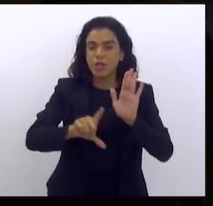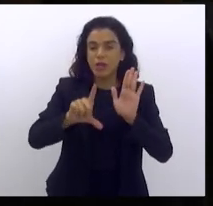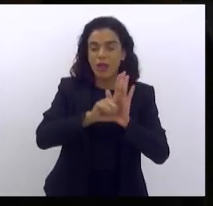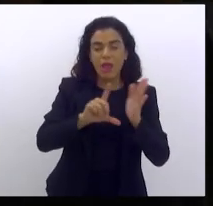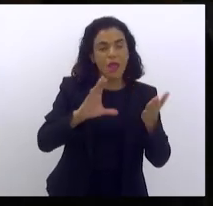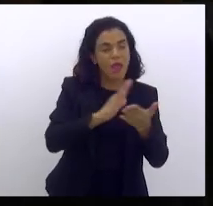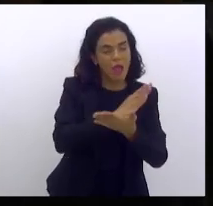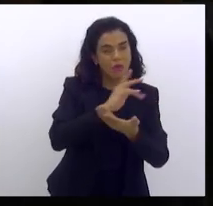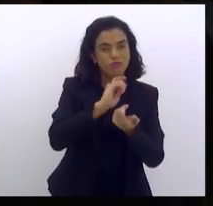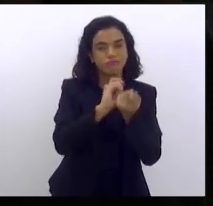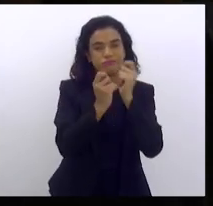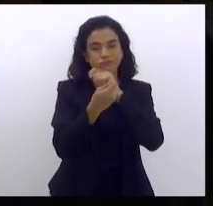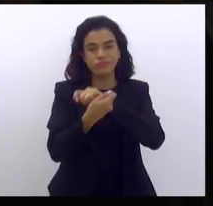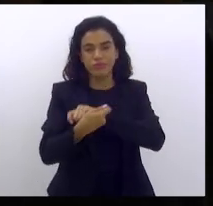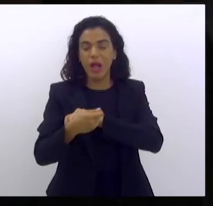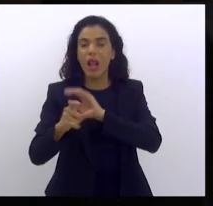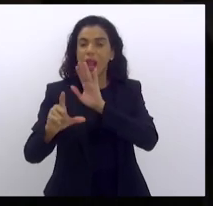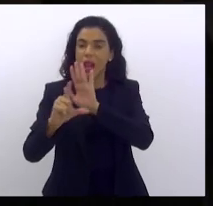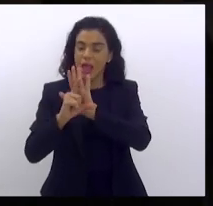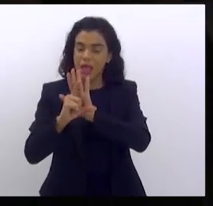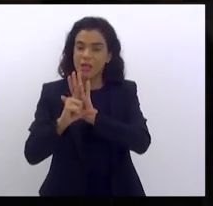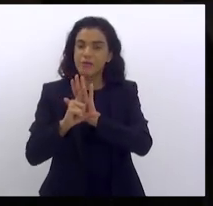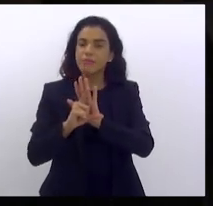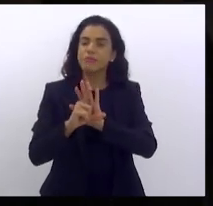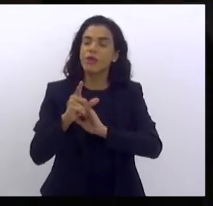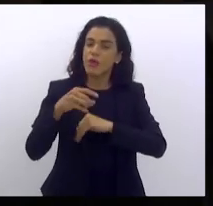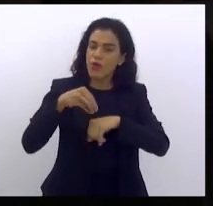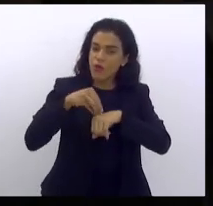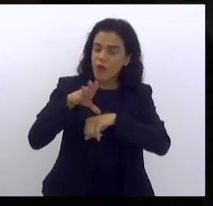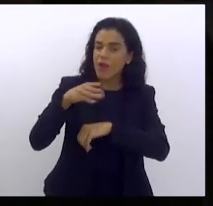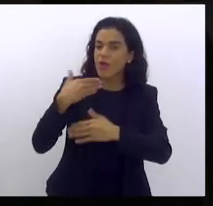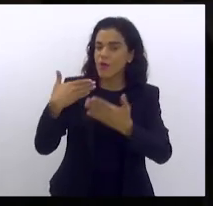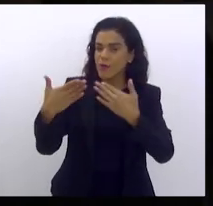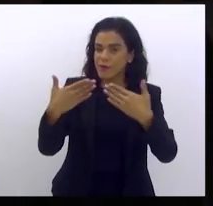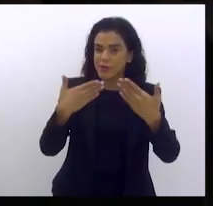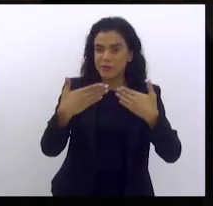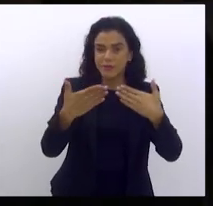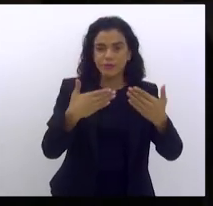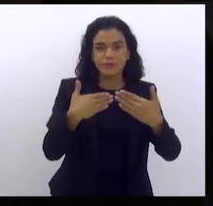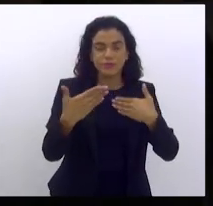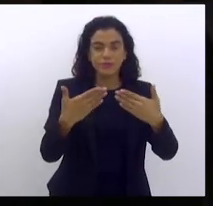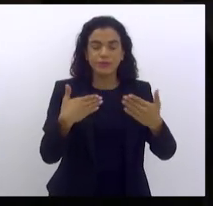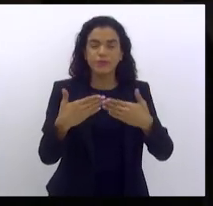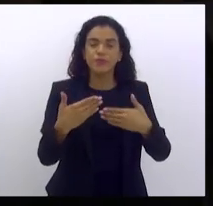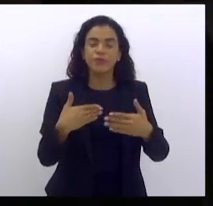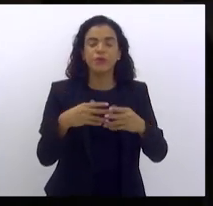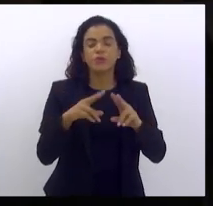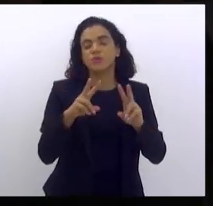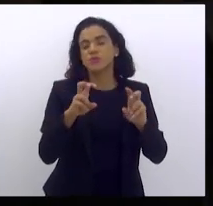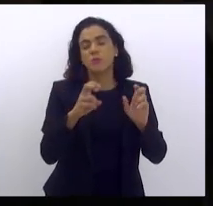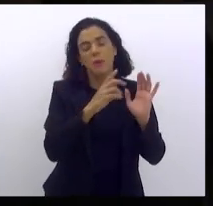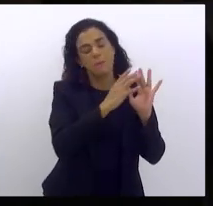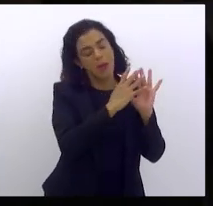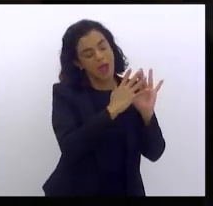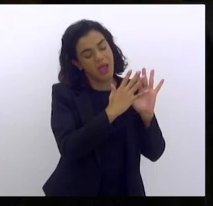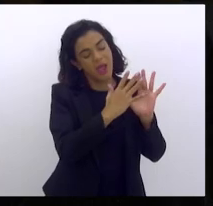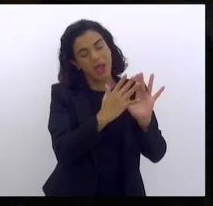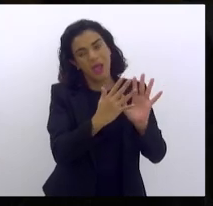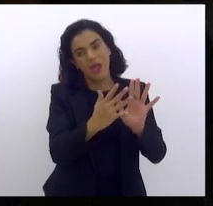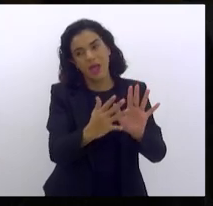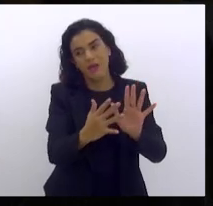e depois eu farei para cada um, em dias diferentes, uma linha do tempo e uma análise,